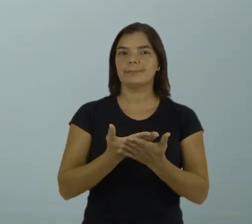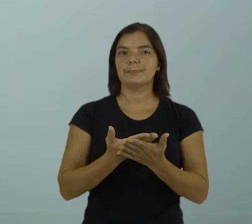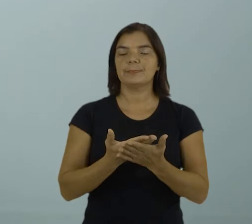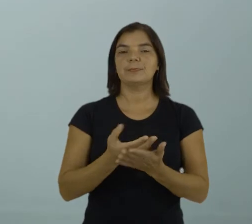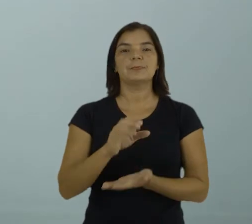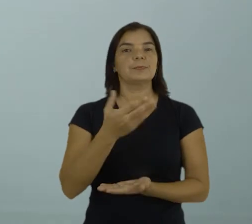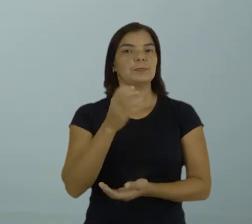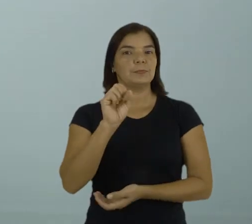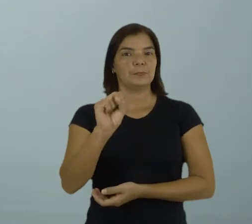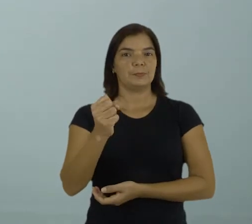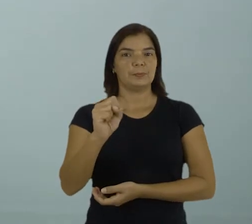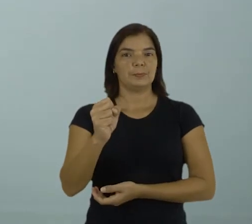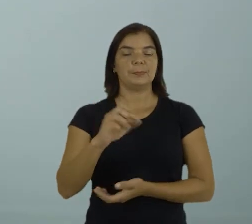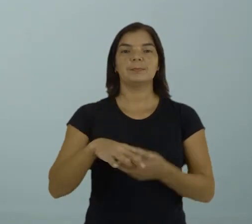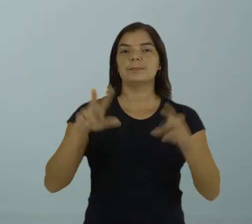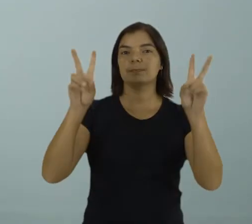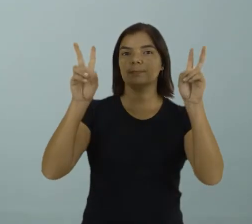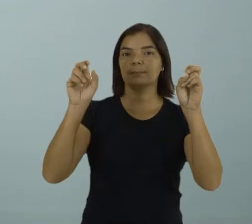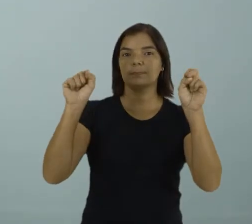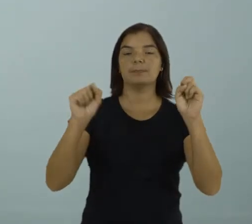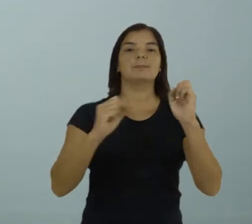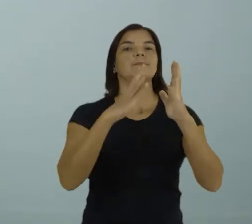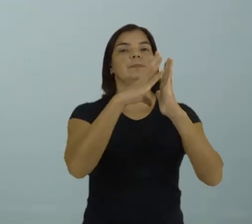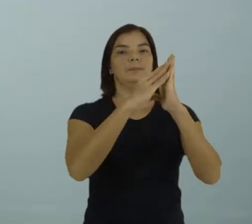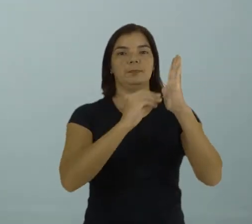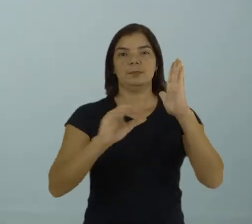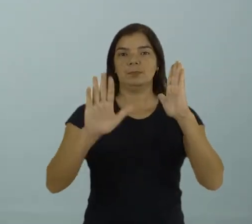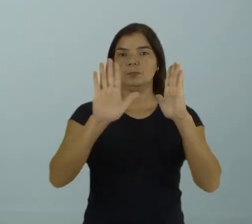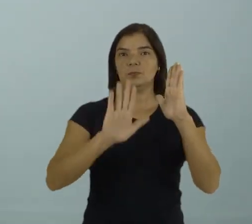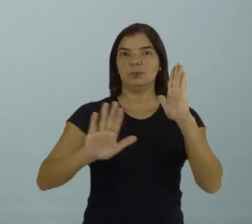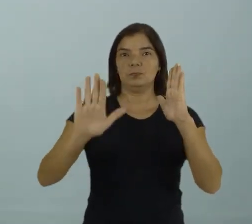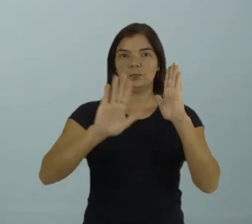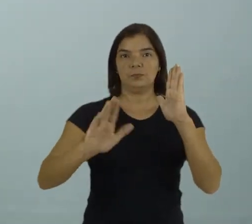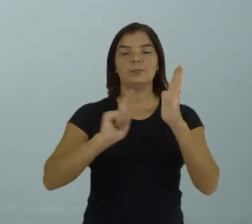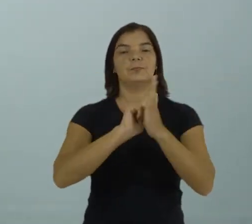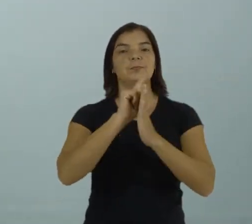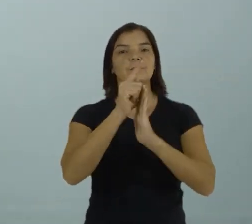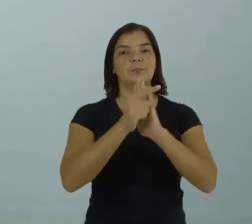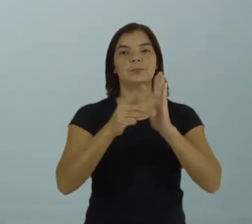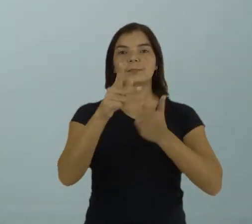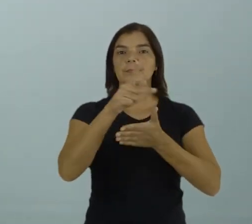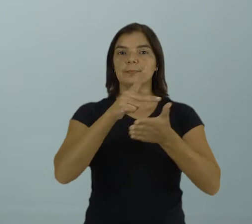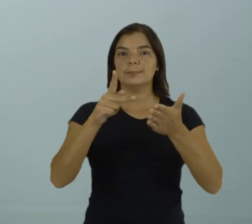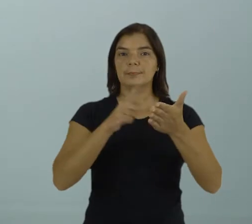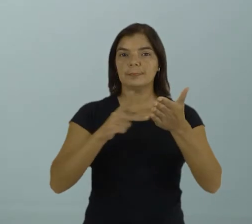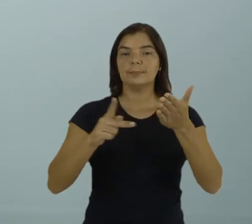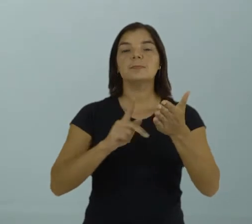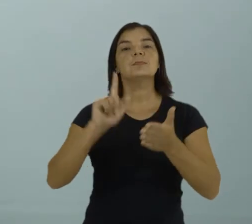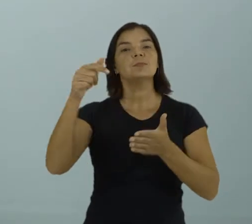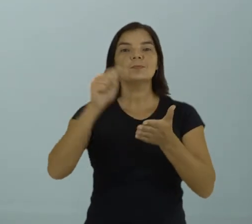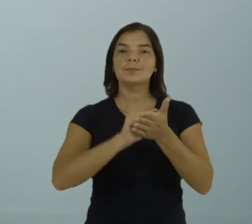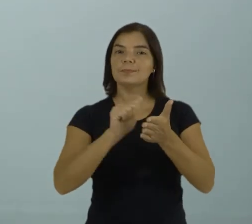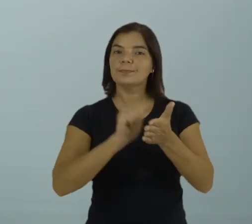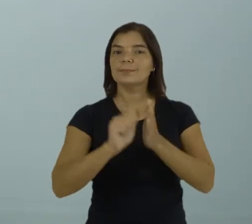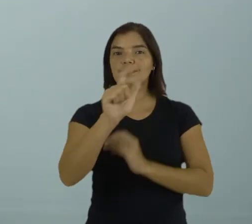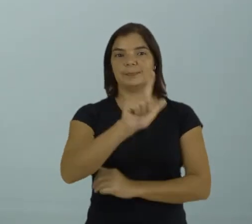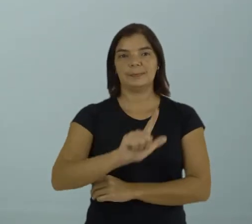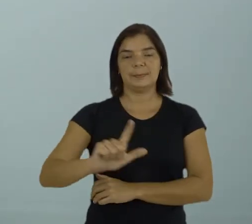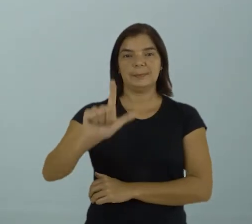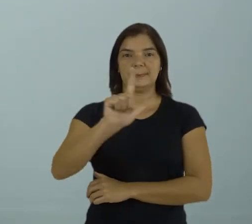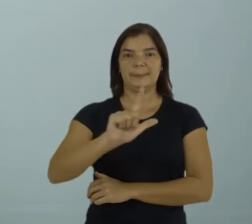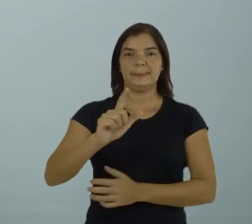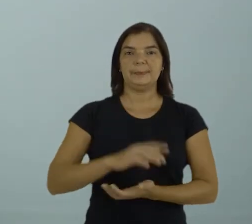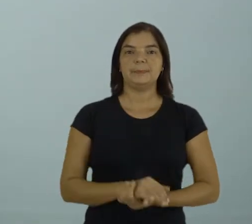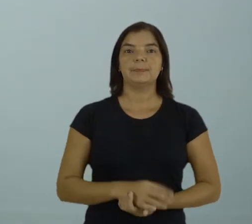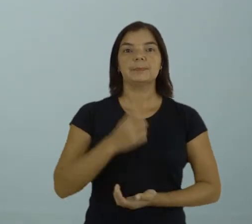número 8, cujo tema é intertextualidade no gênero poema e em outras obras da literatura.